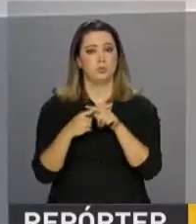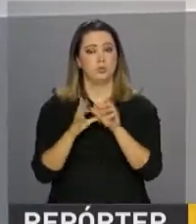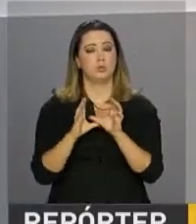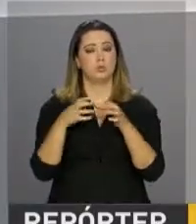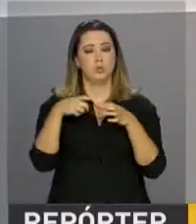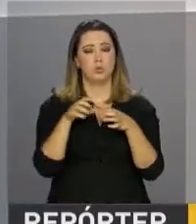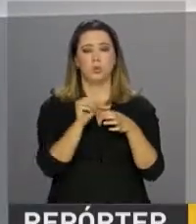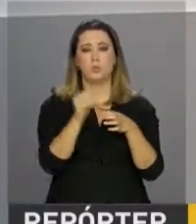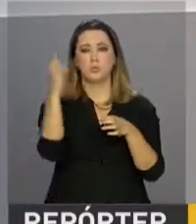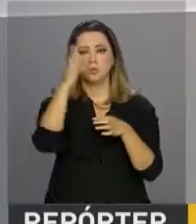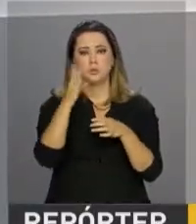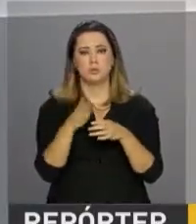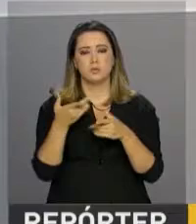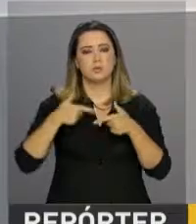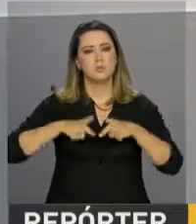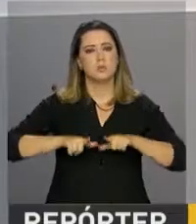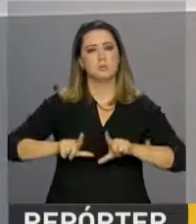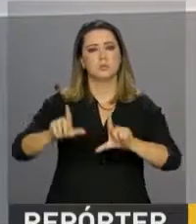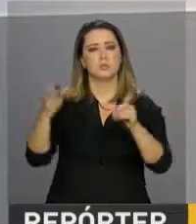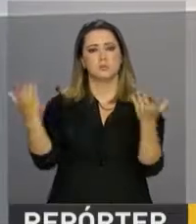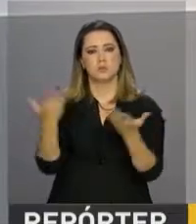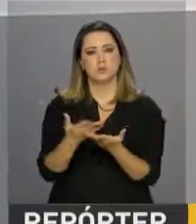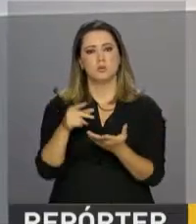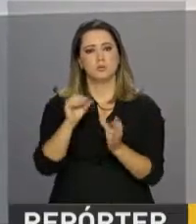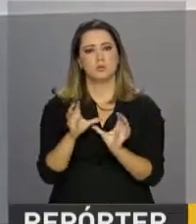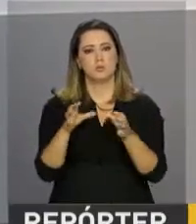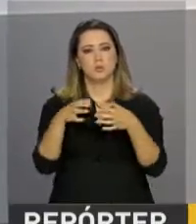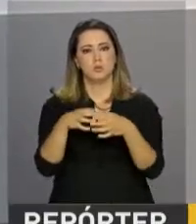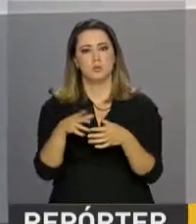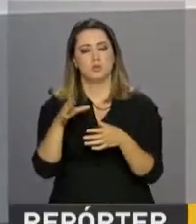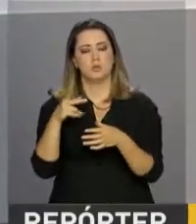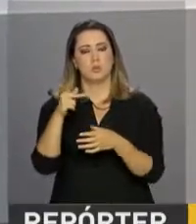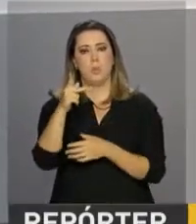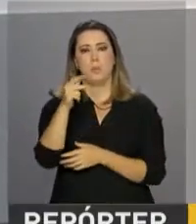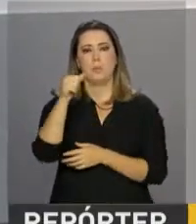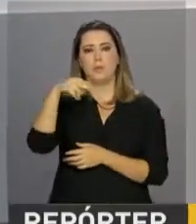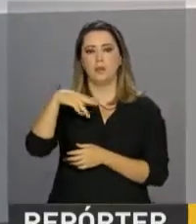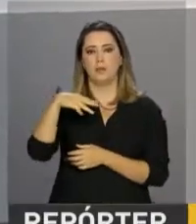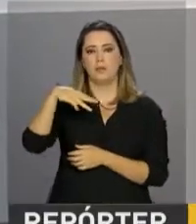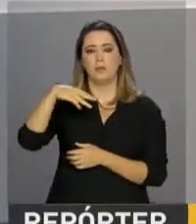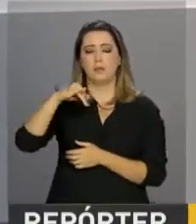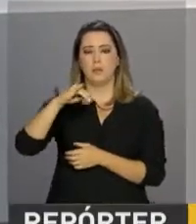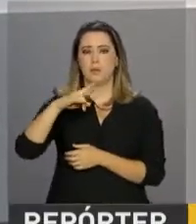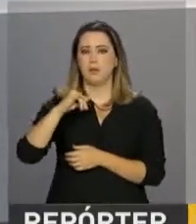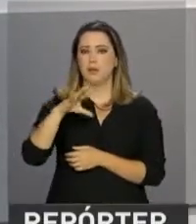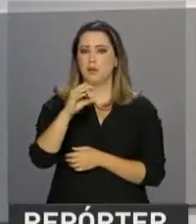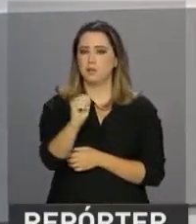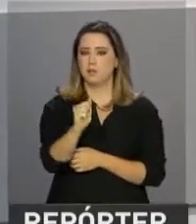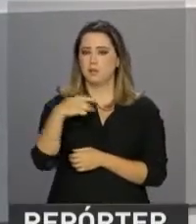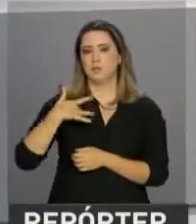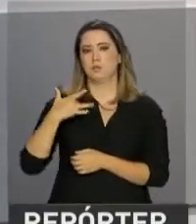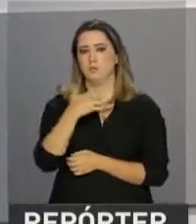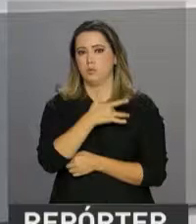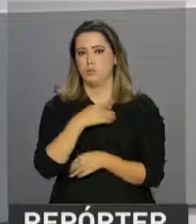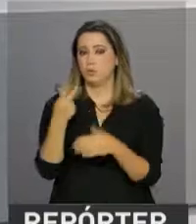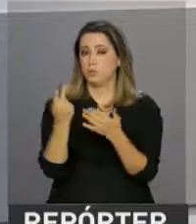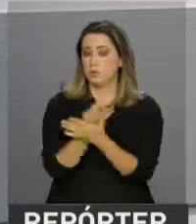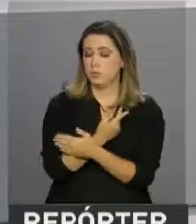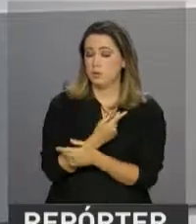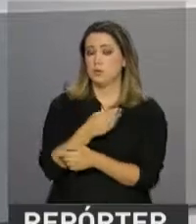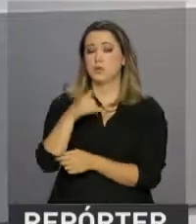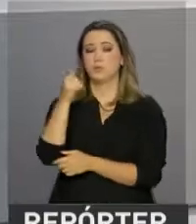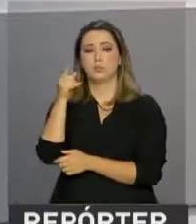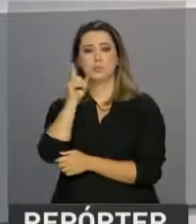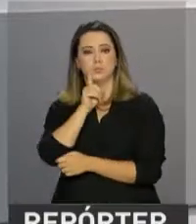premiadas hoje pela organização panamericana da saúde em um evento realizado em washington nos estados unidos os projetos